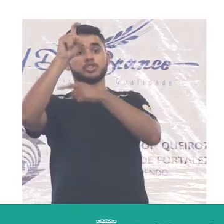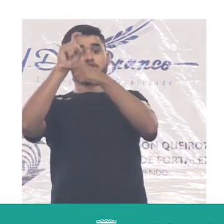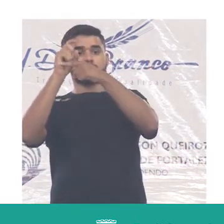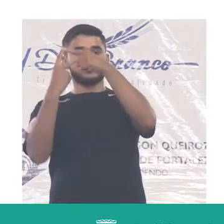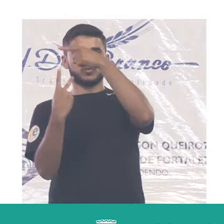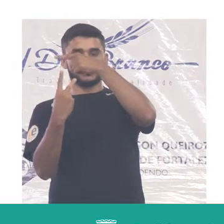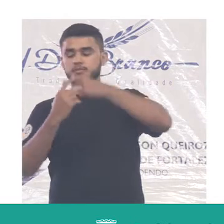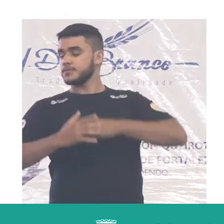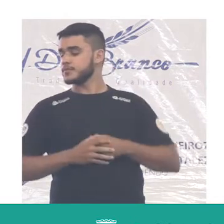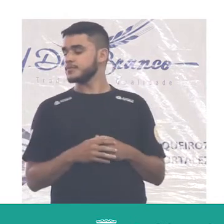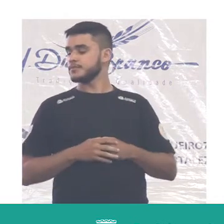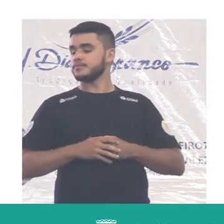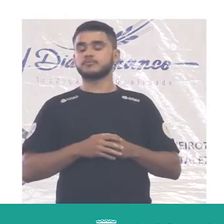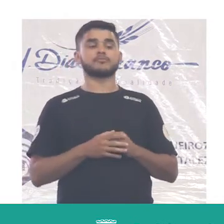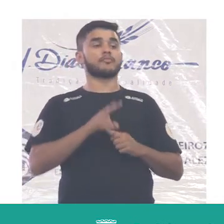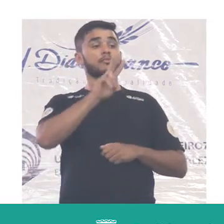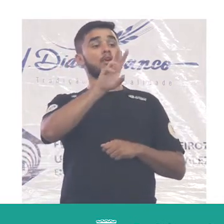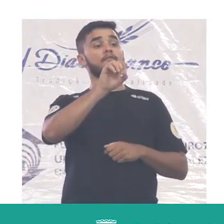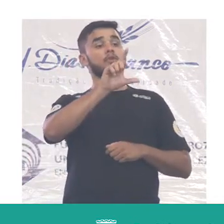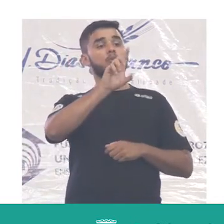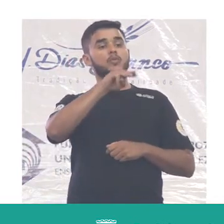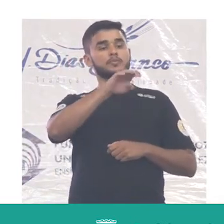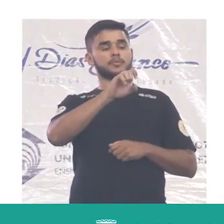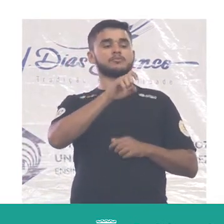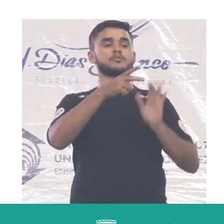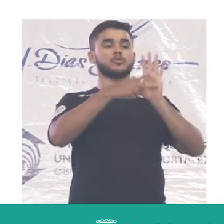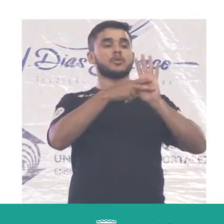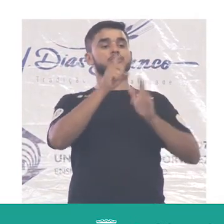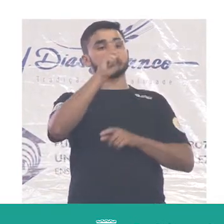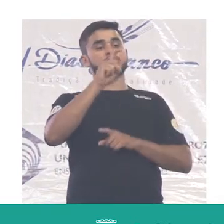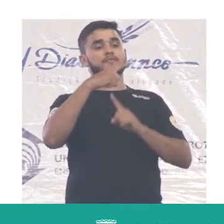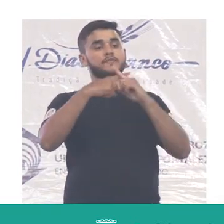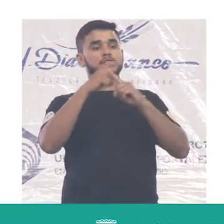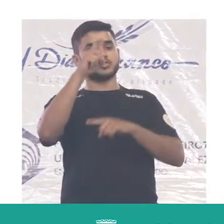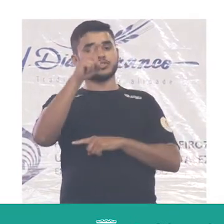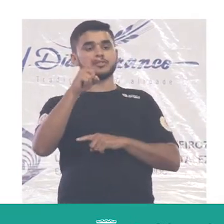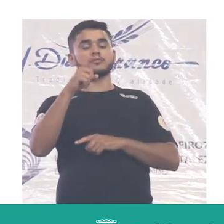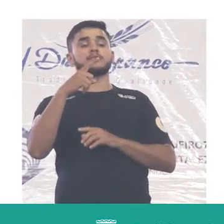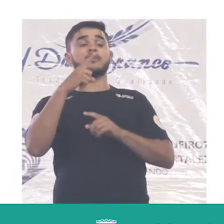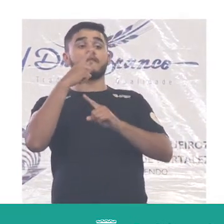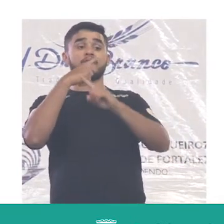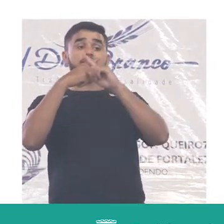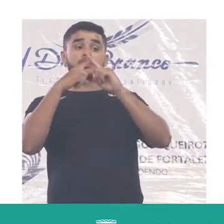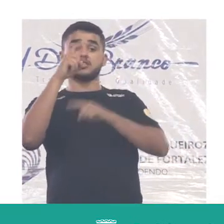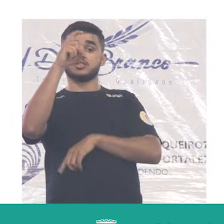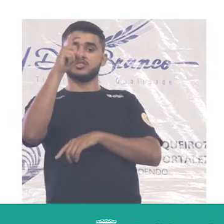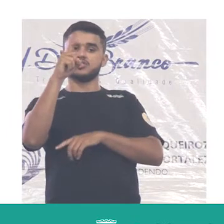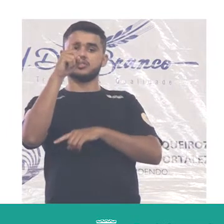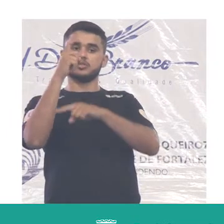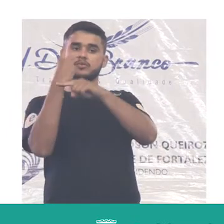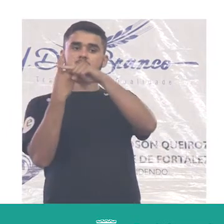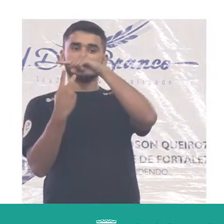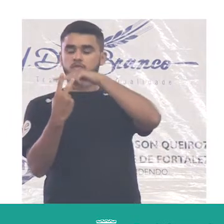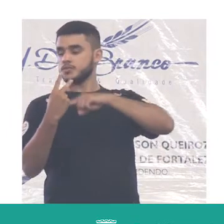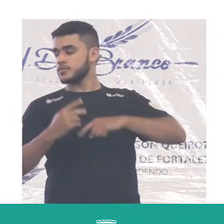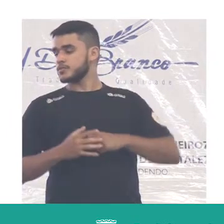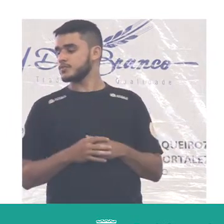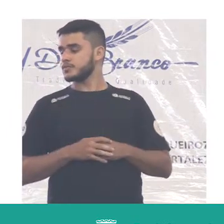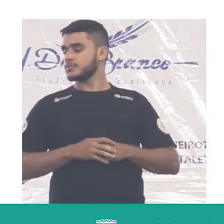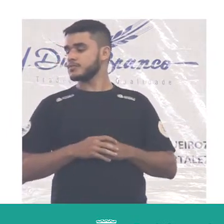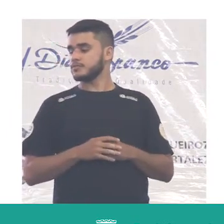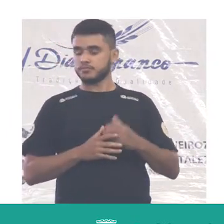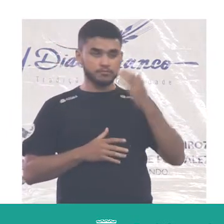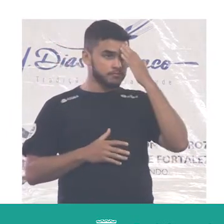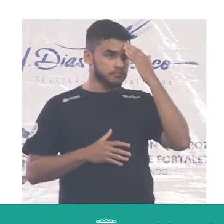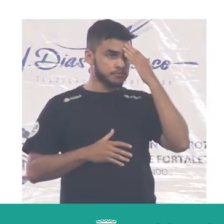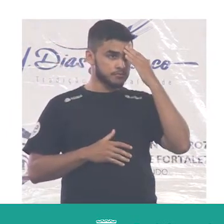volume dessa figura vai ser x vezes x sobre 2. Vai ficar x ao cubo sobre 2. Não tem dúvida sobre